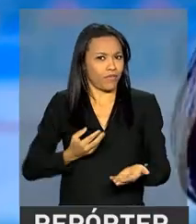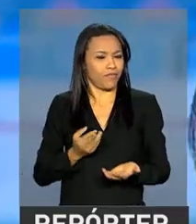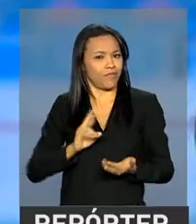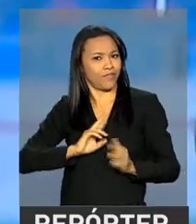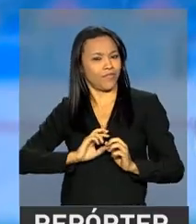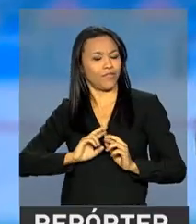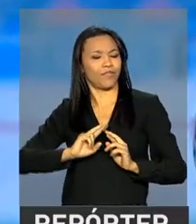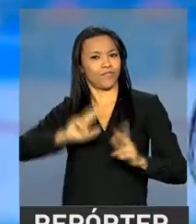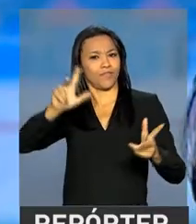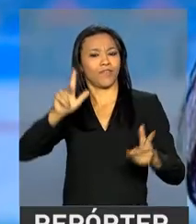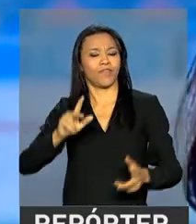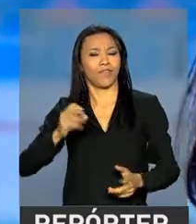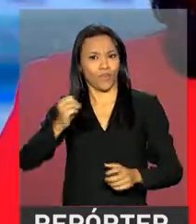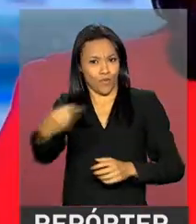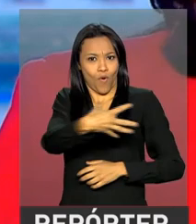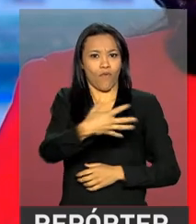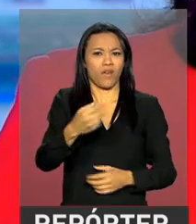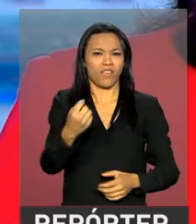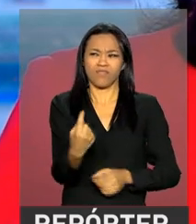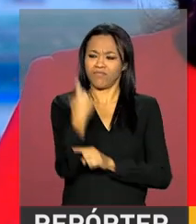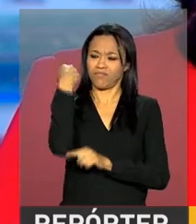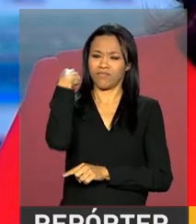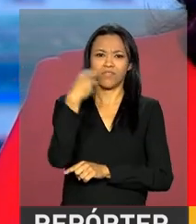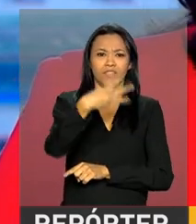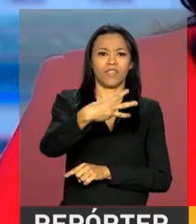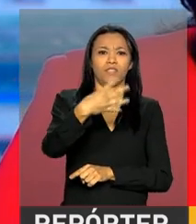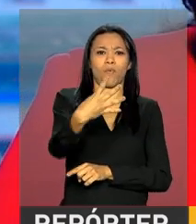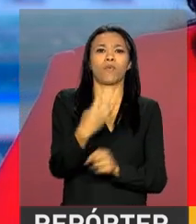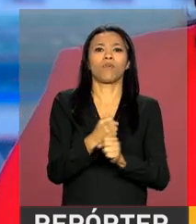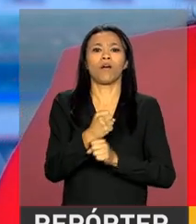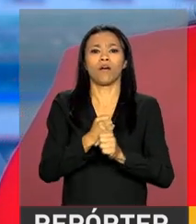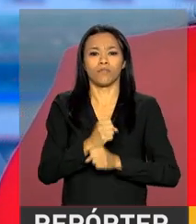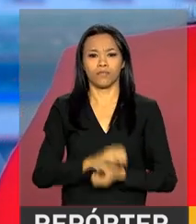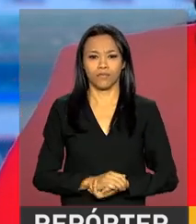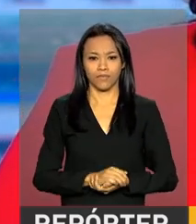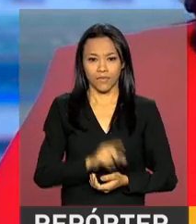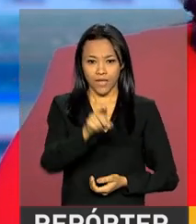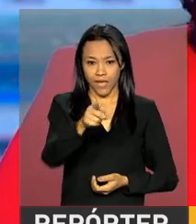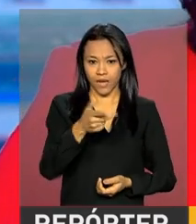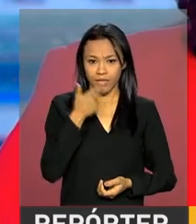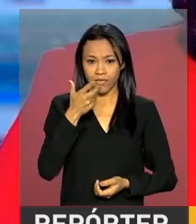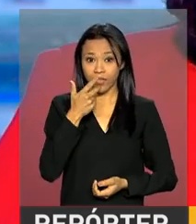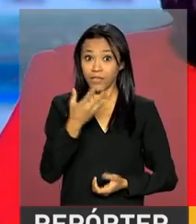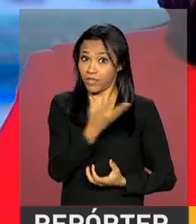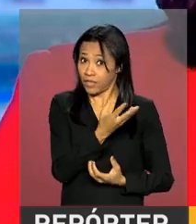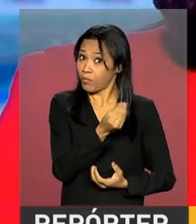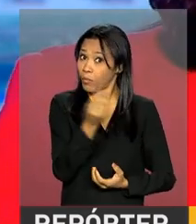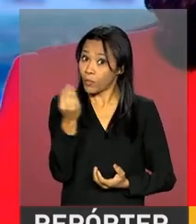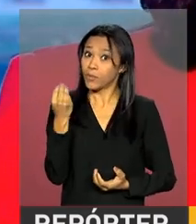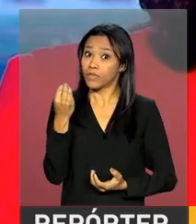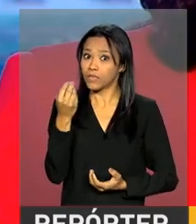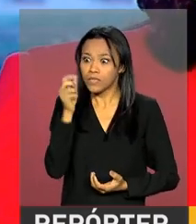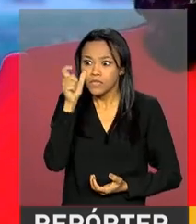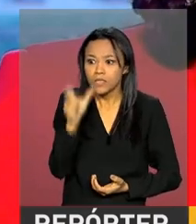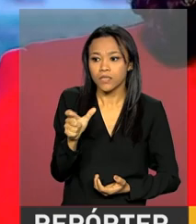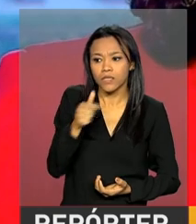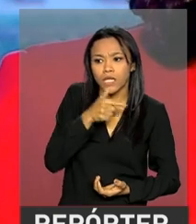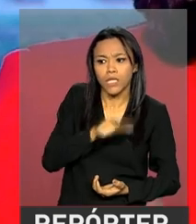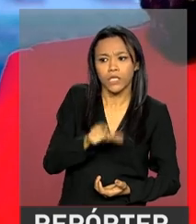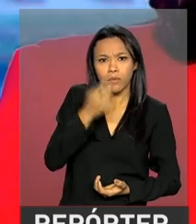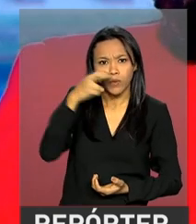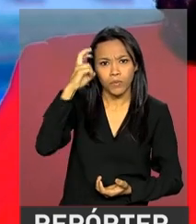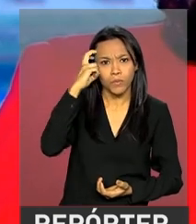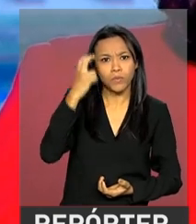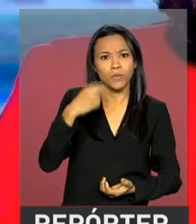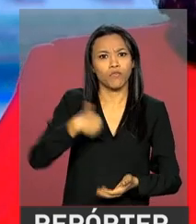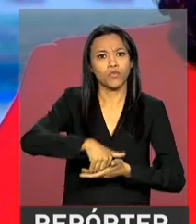há 34 anos. Tem muitos estudantes interessados na China hoje, na língua, na cultura,